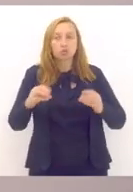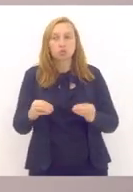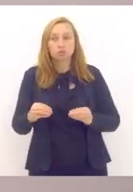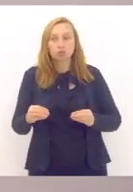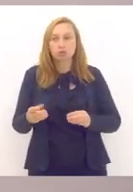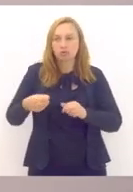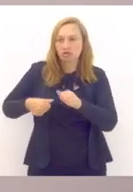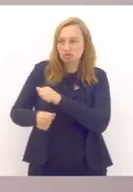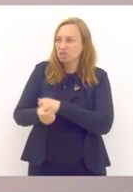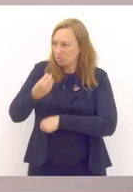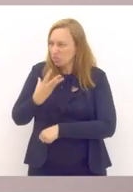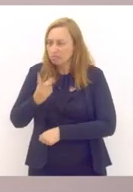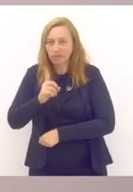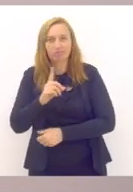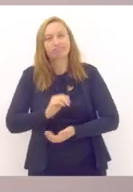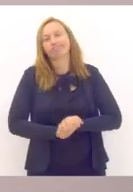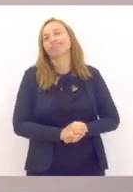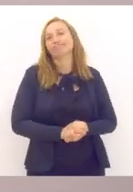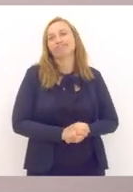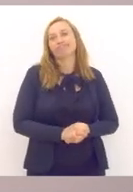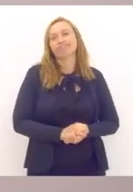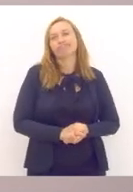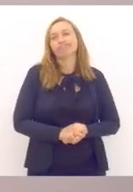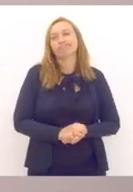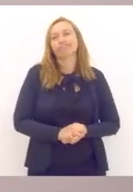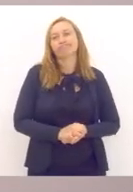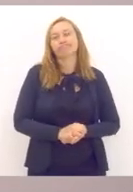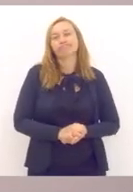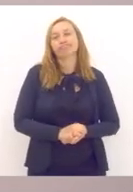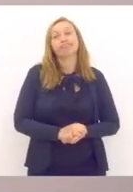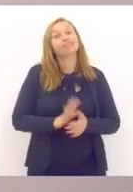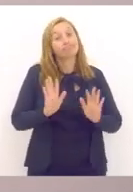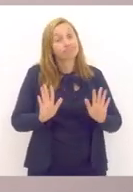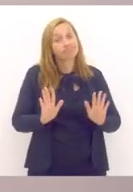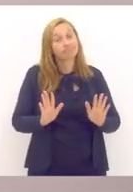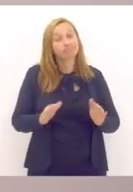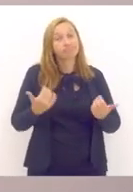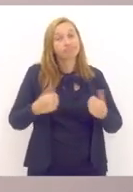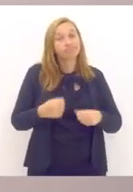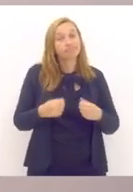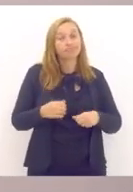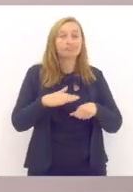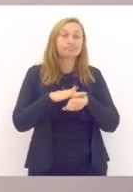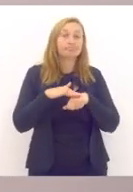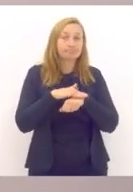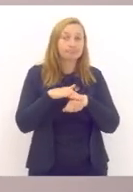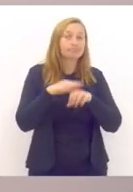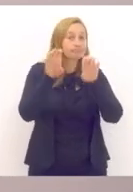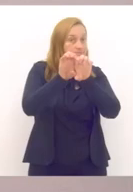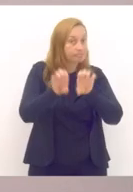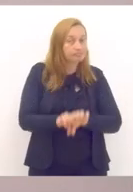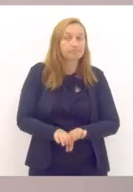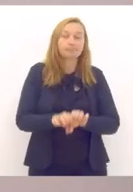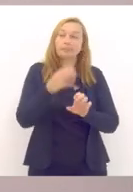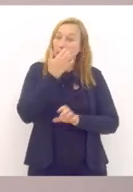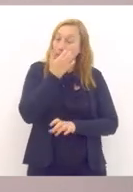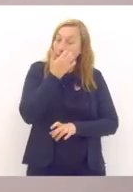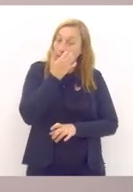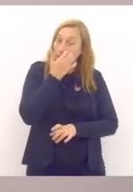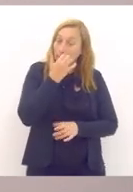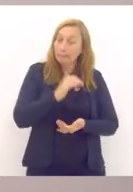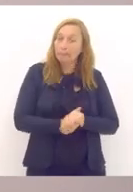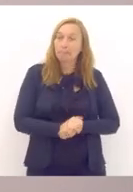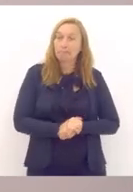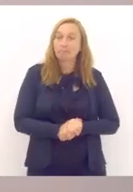bom? Não, nem todo benefício é bom. Certamente existem benefícios que não são bons. Só que nós temos que fazer conversas estruturadas. E aí, nesse sentido, eu